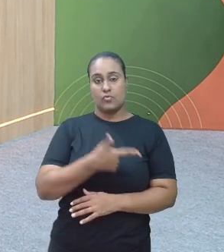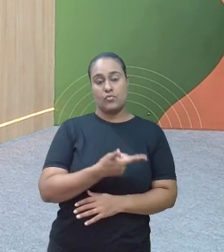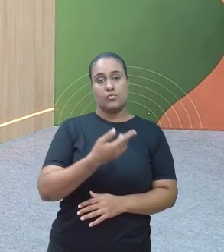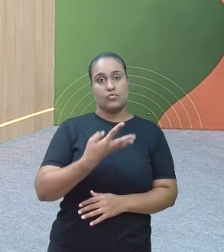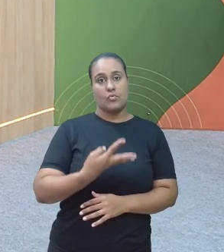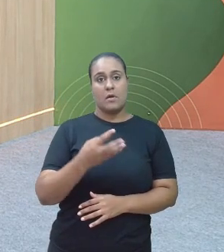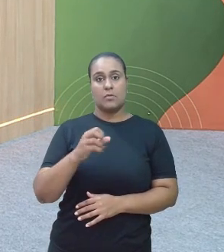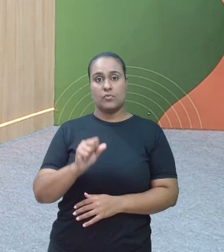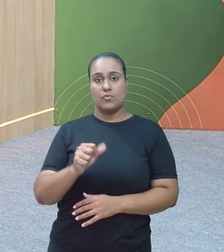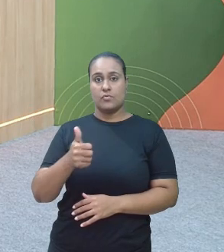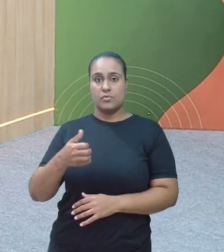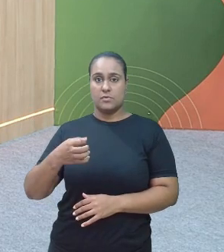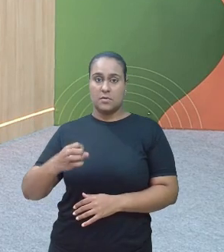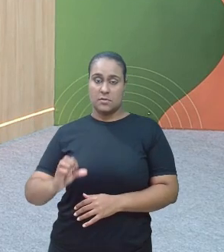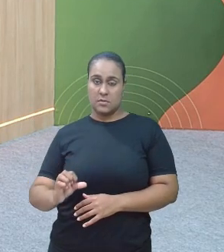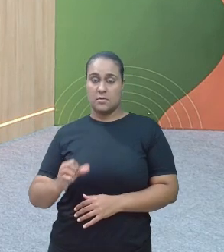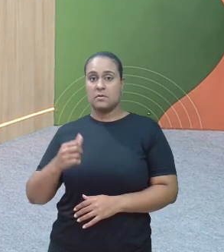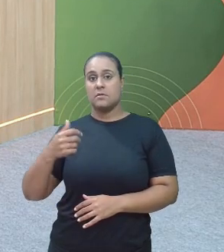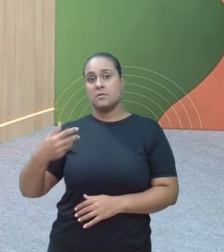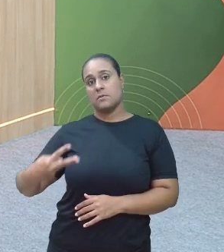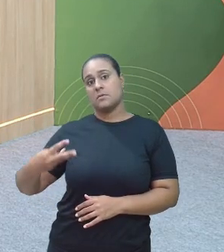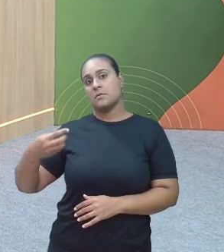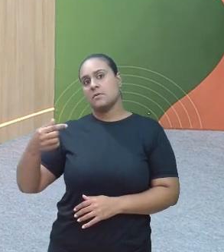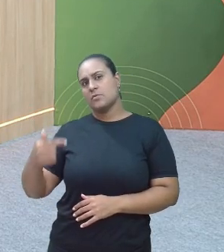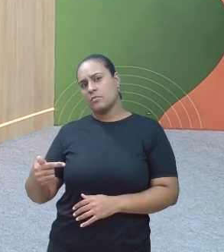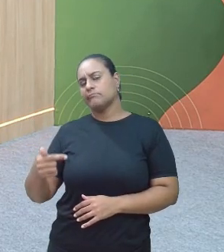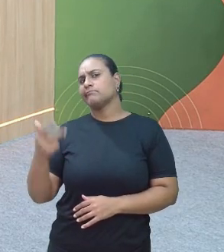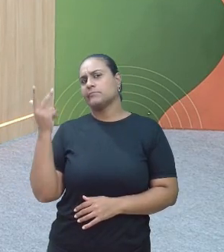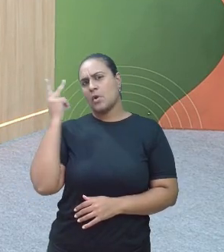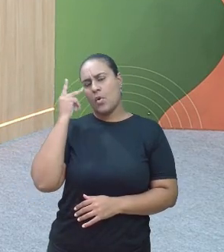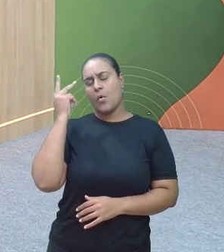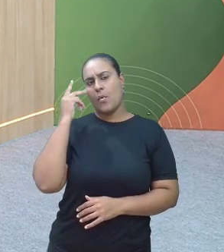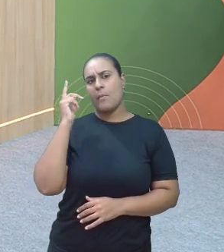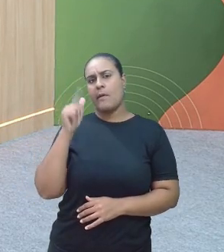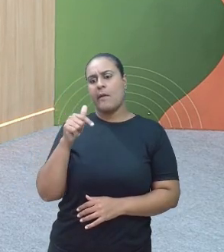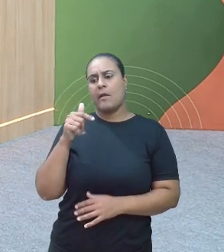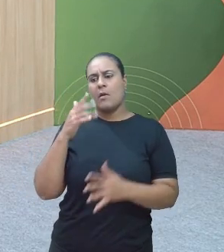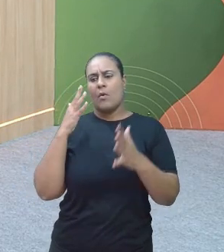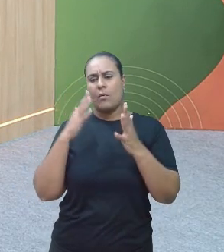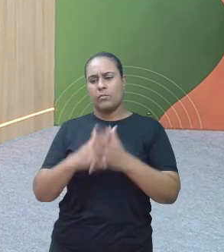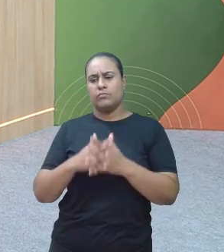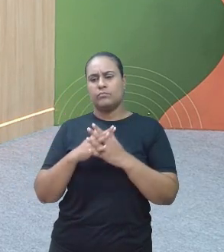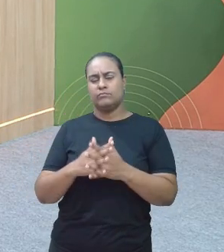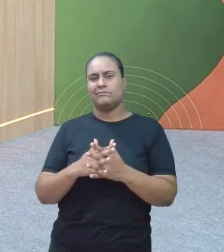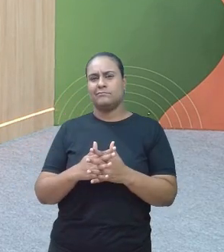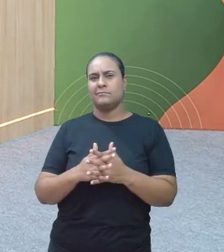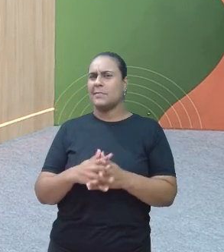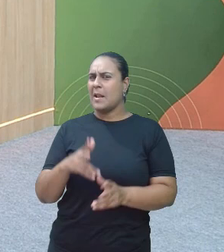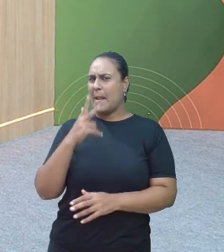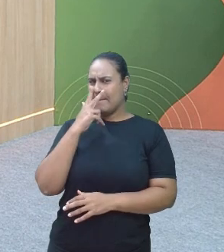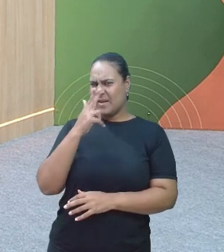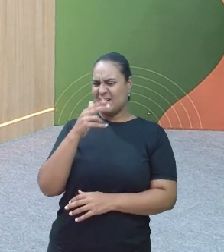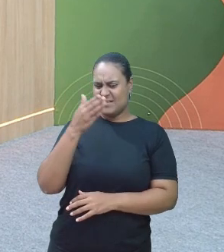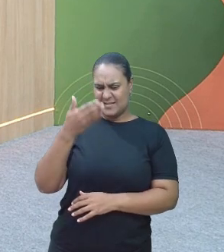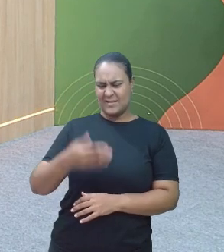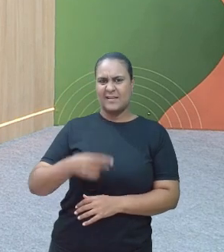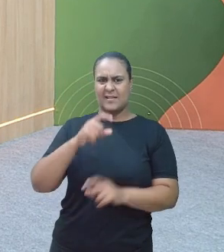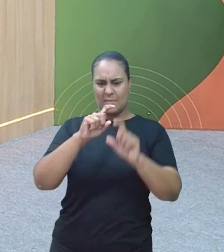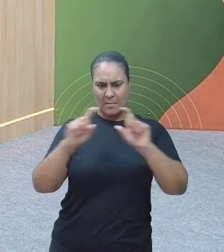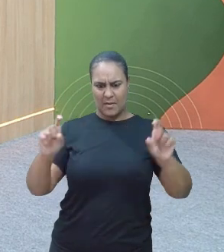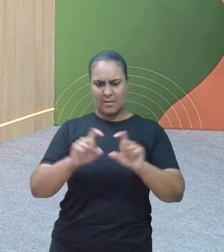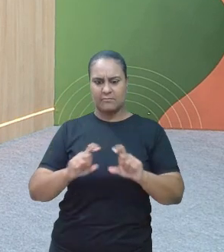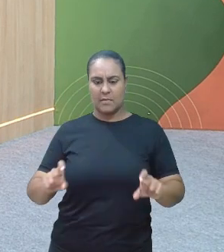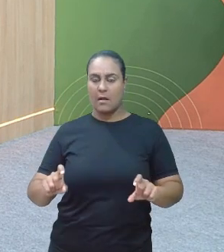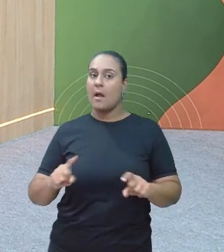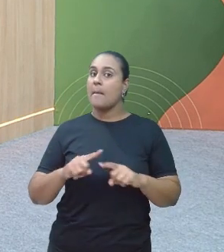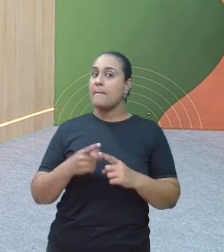4, 8, 16, 32. É muito comum haver uma confusão porque elas se parecem muito nos primeiros elementos, mas